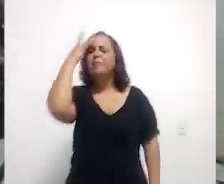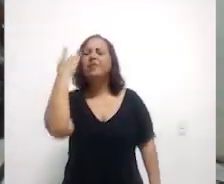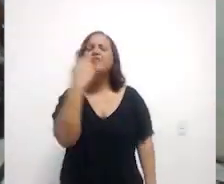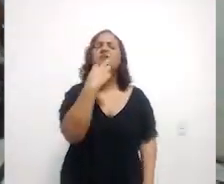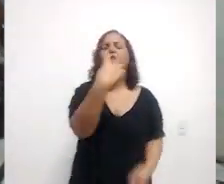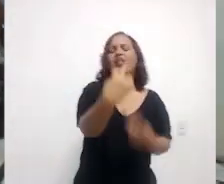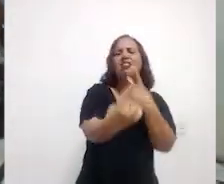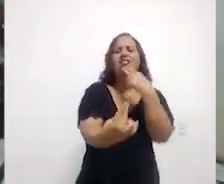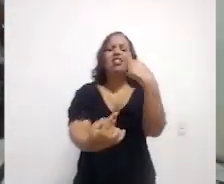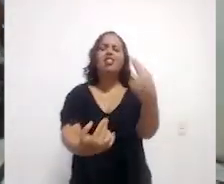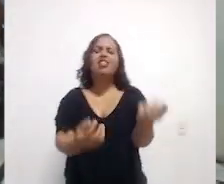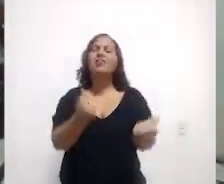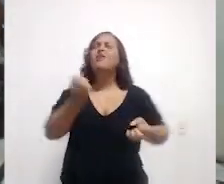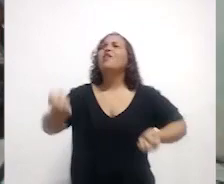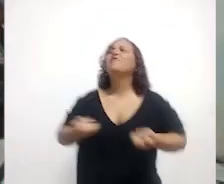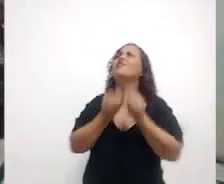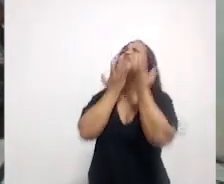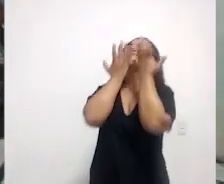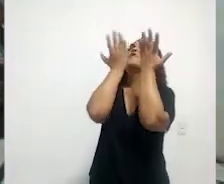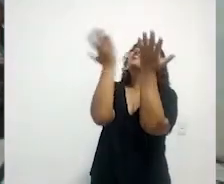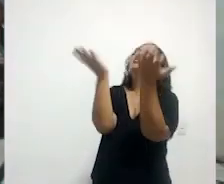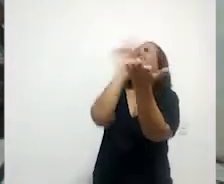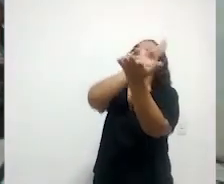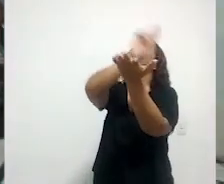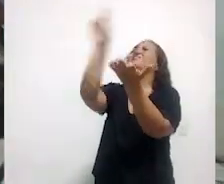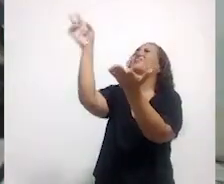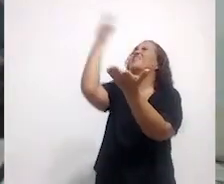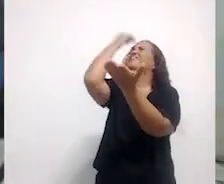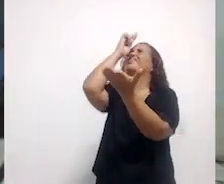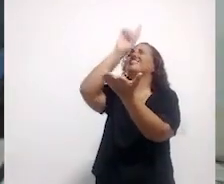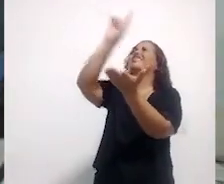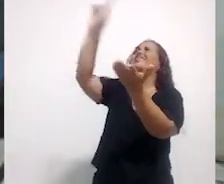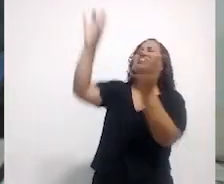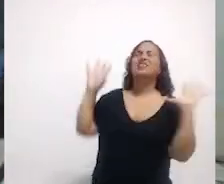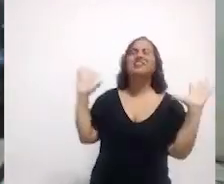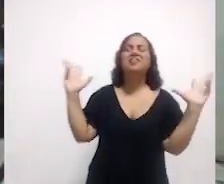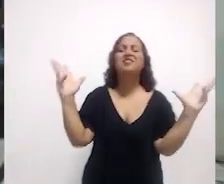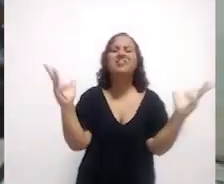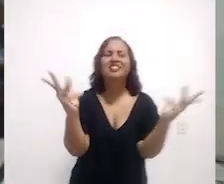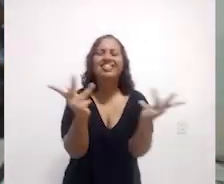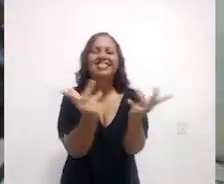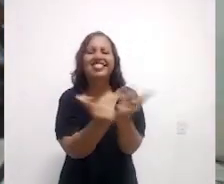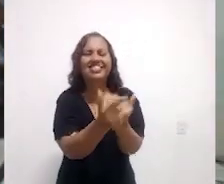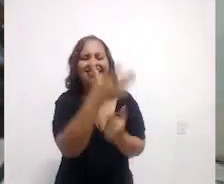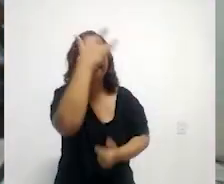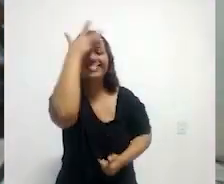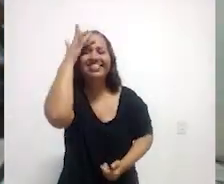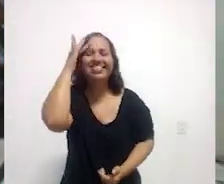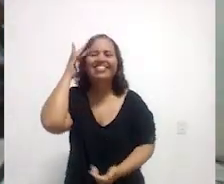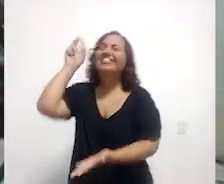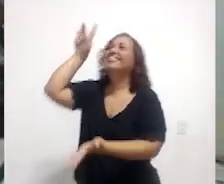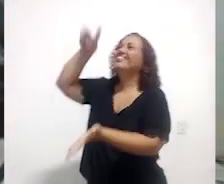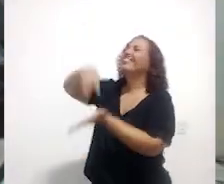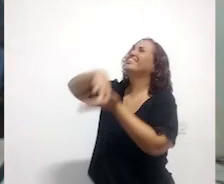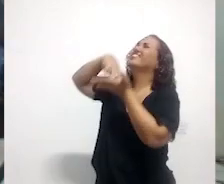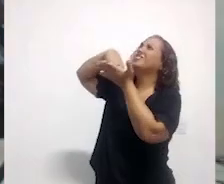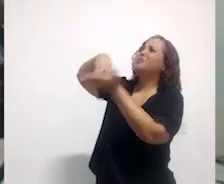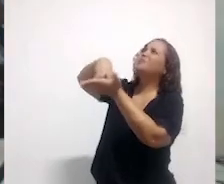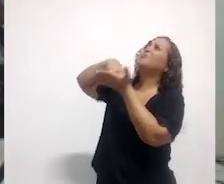toda língua confessará o Senhor, todo joelho se dobrará,